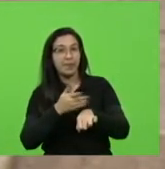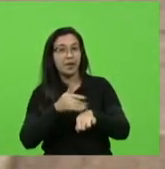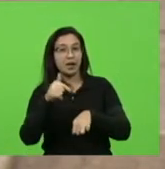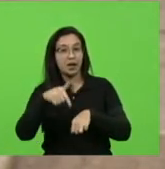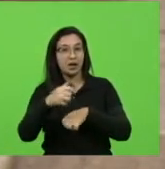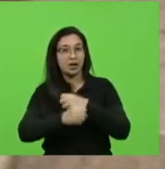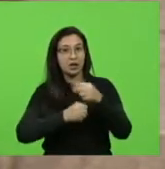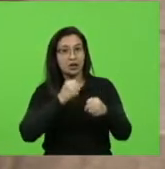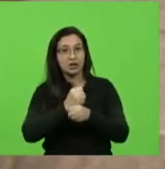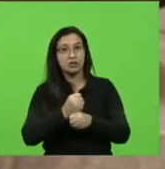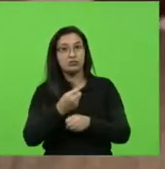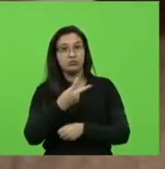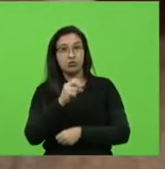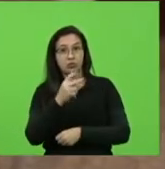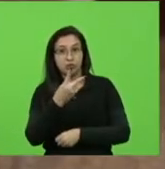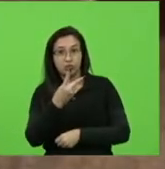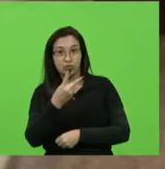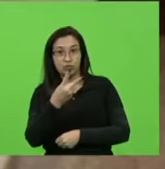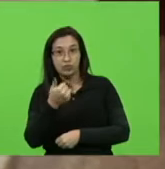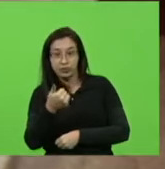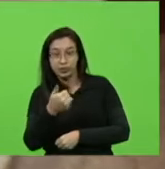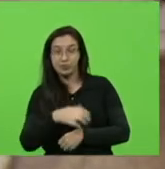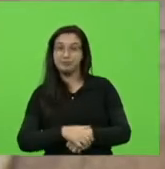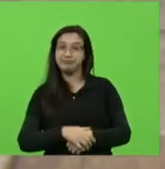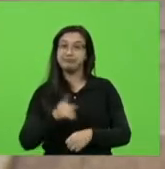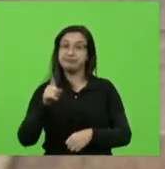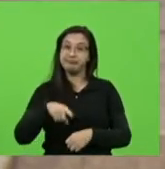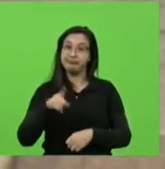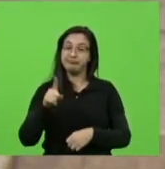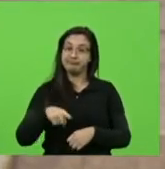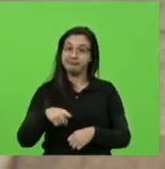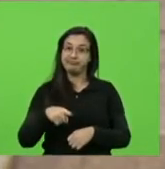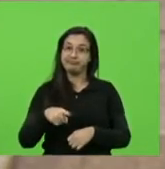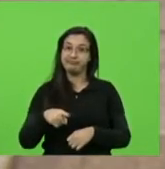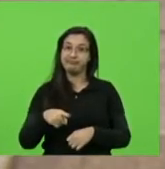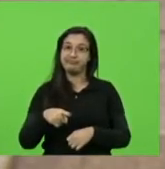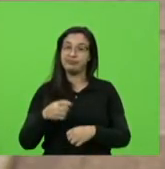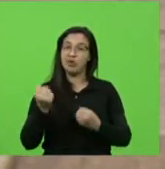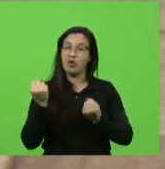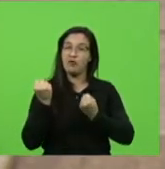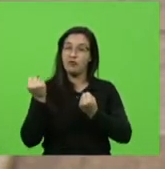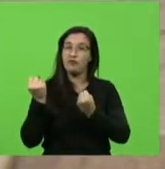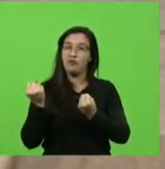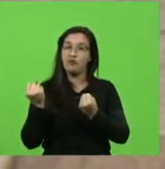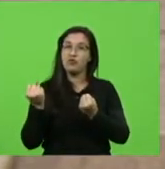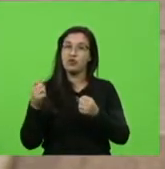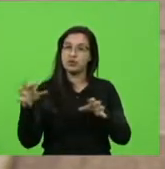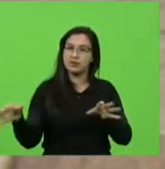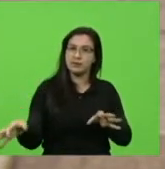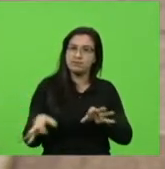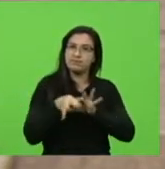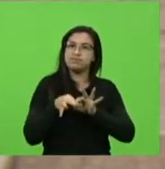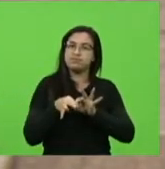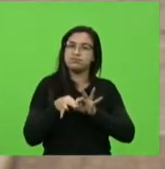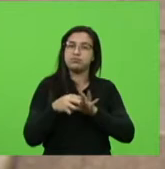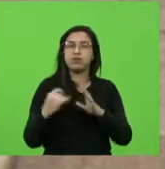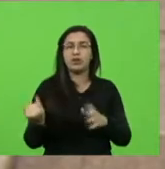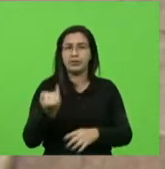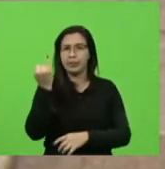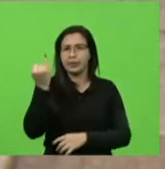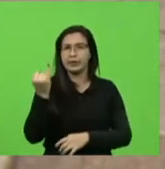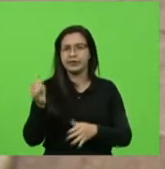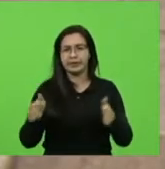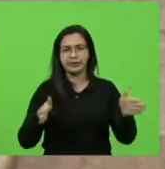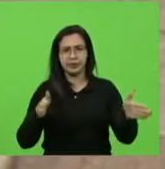Então, realmente, uma reposição de uma força militar extremamente importante nesse momento